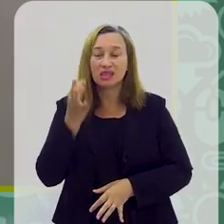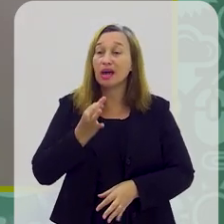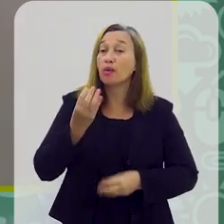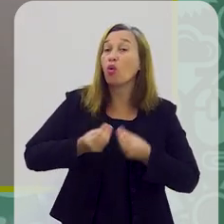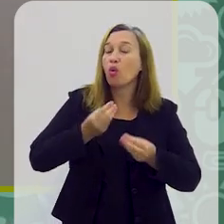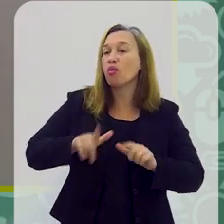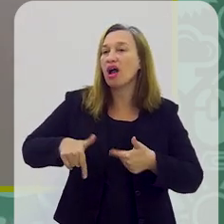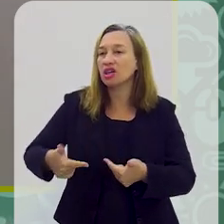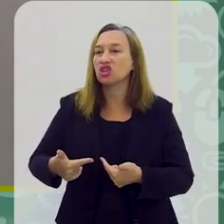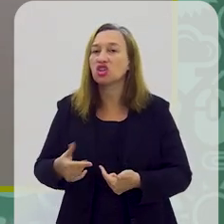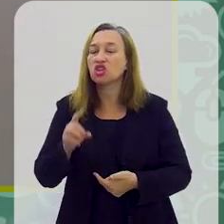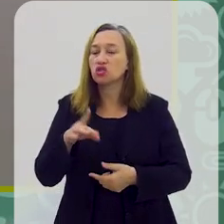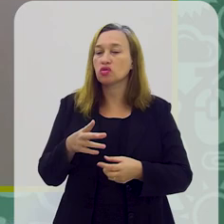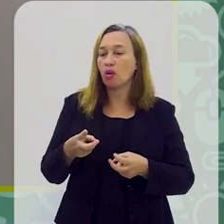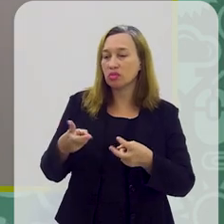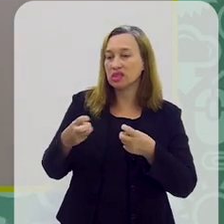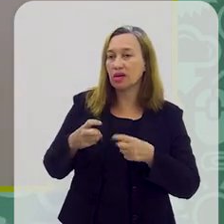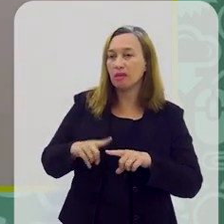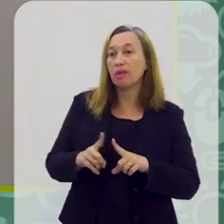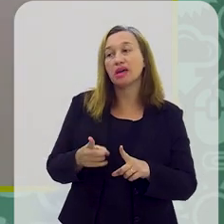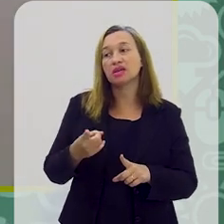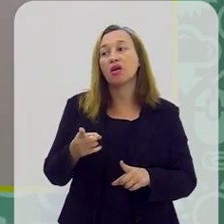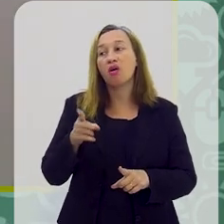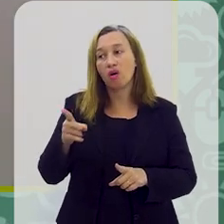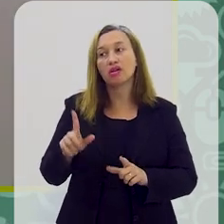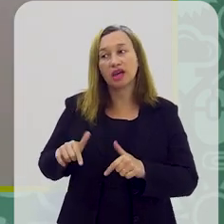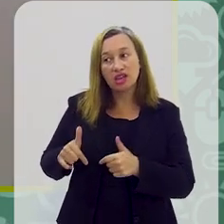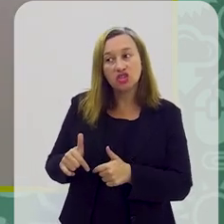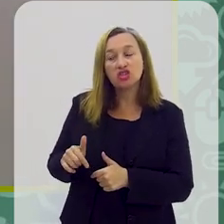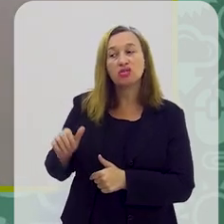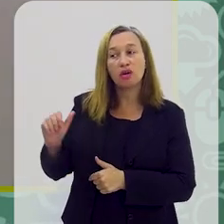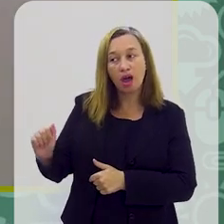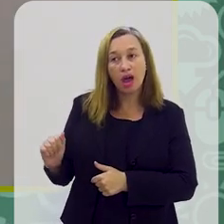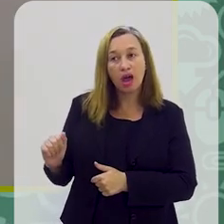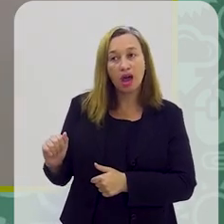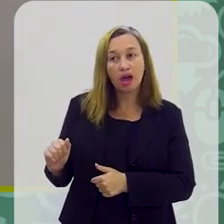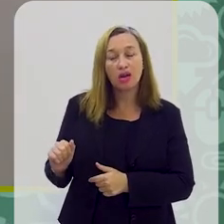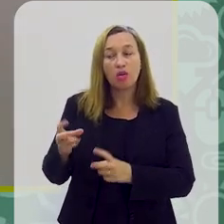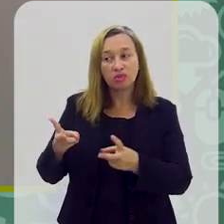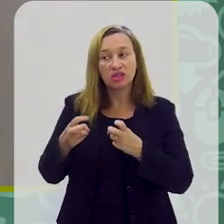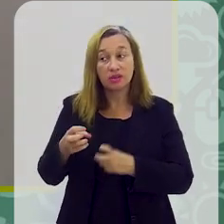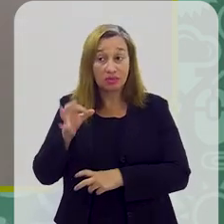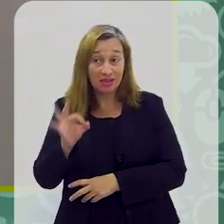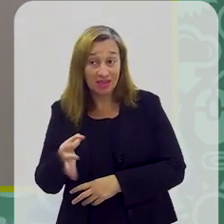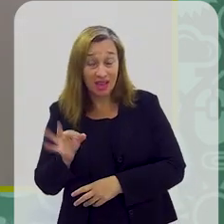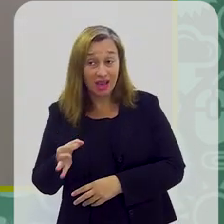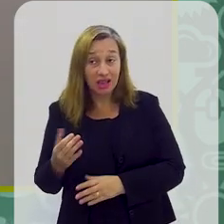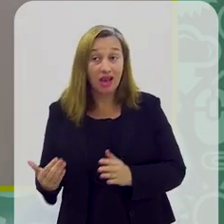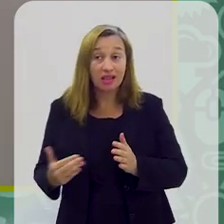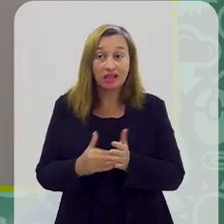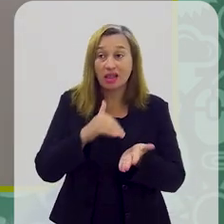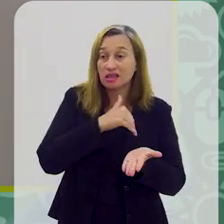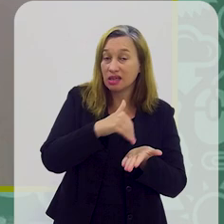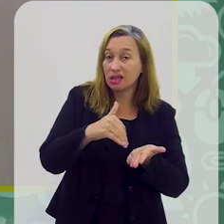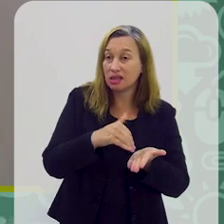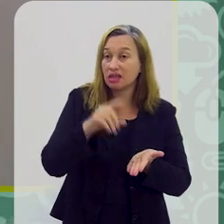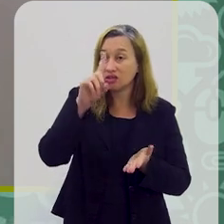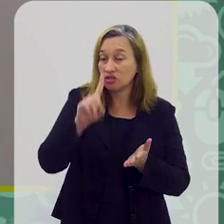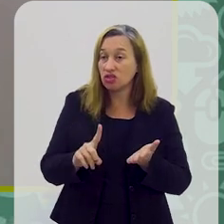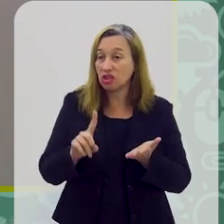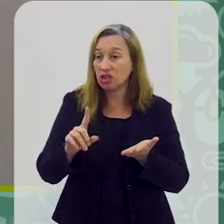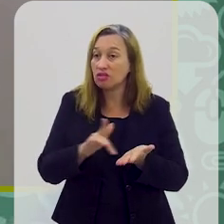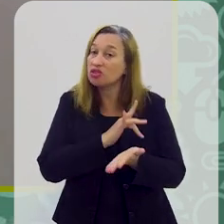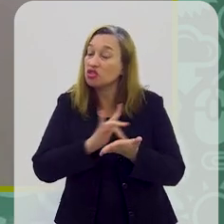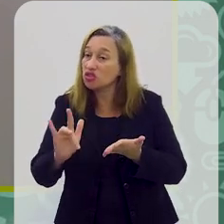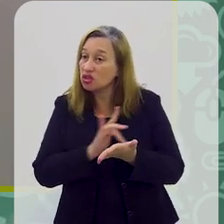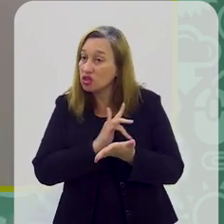gente só tem por observação, a gente pode dizer que, ó, tá funcionando desse jeito. Isso aí foi uma observação clara. Tá? Até a